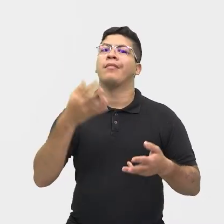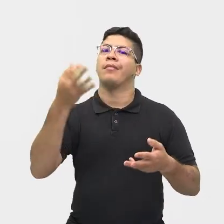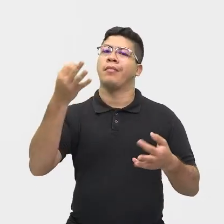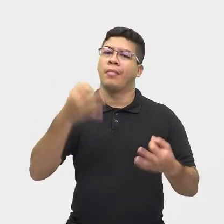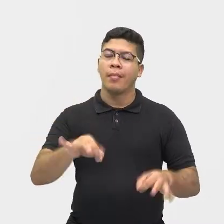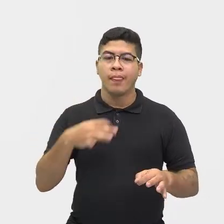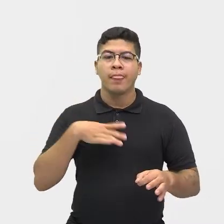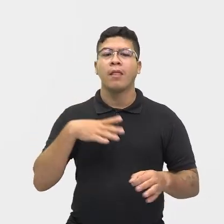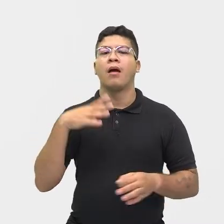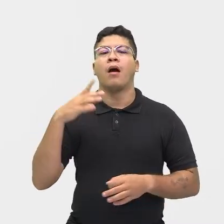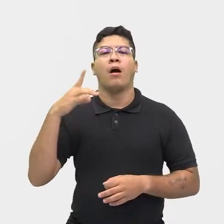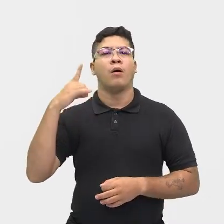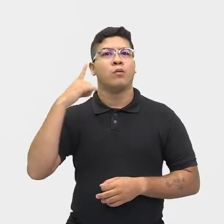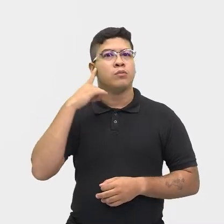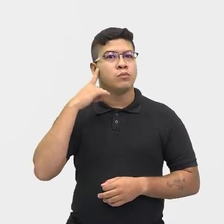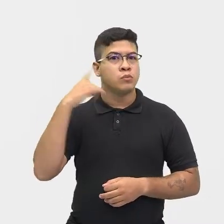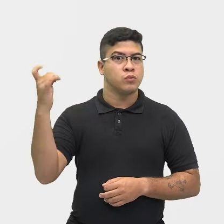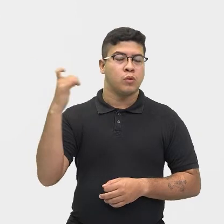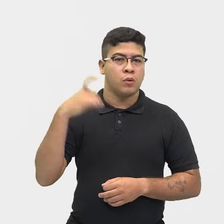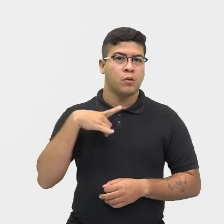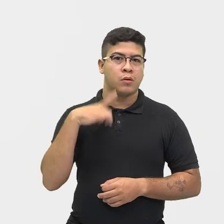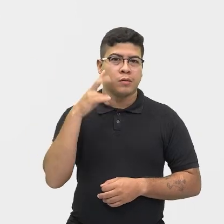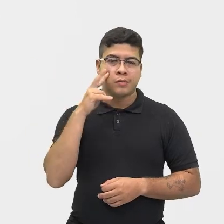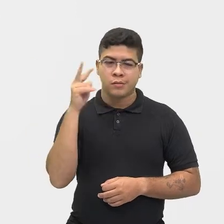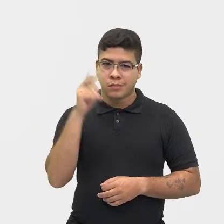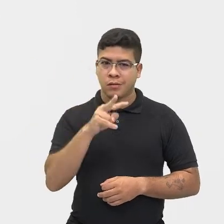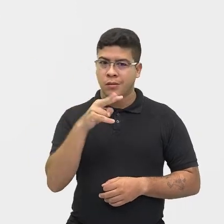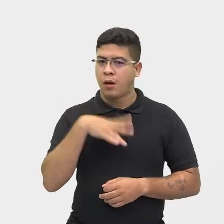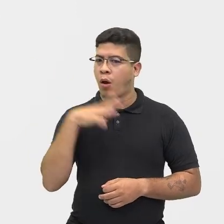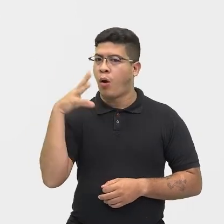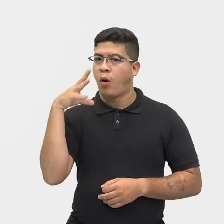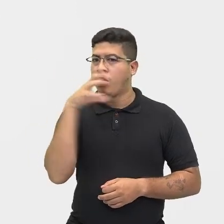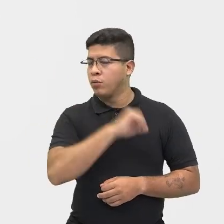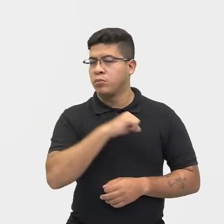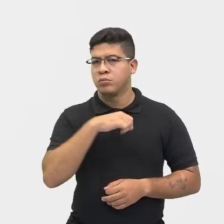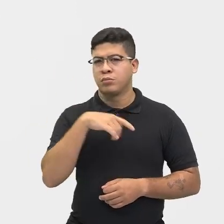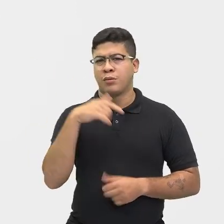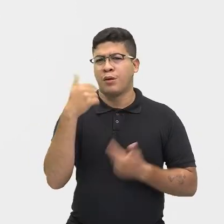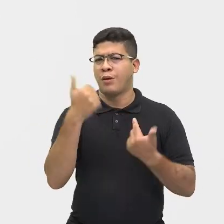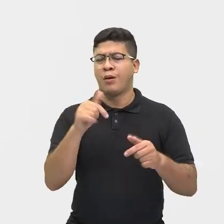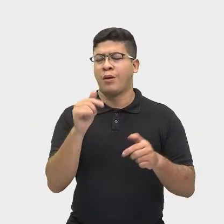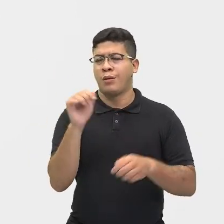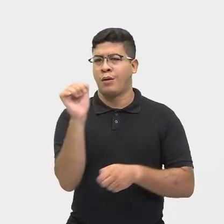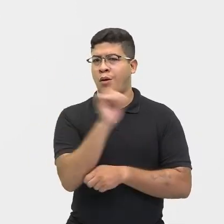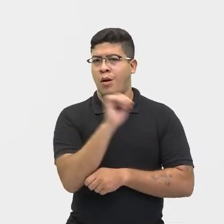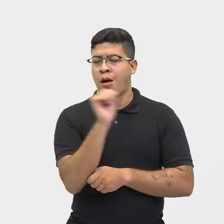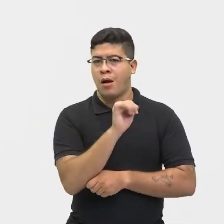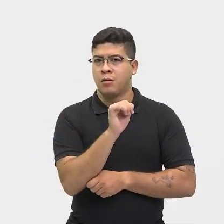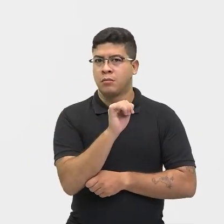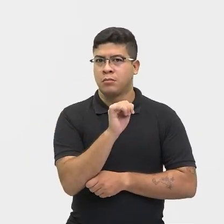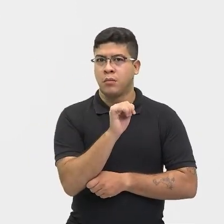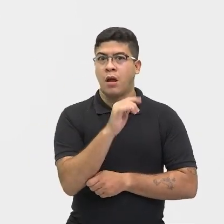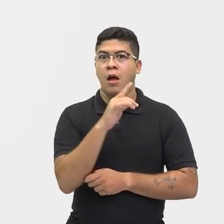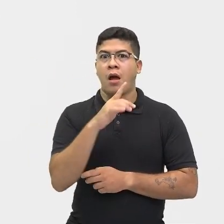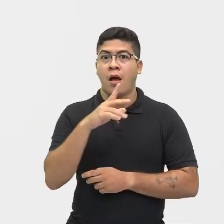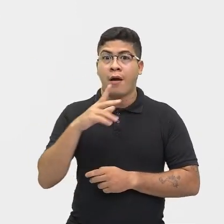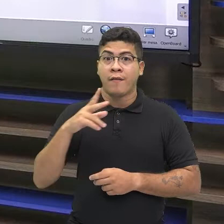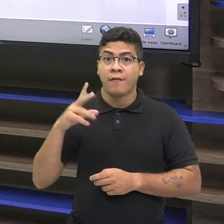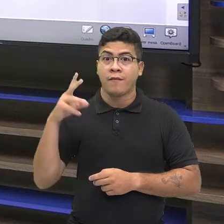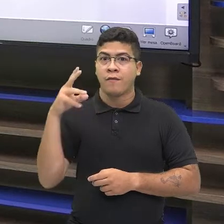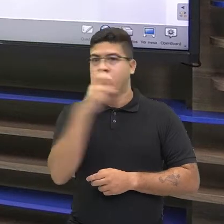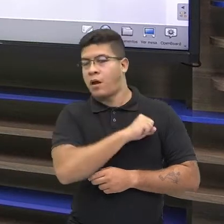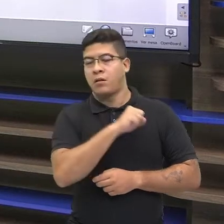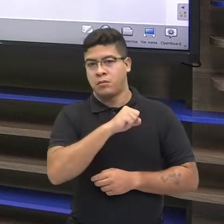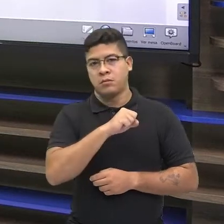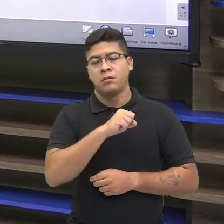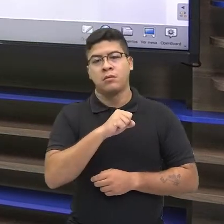Exatamente, é o barulho da velocidade. A velocidade é que interessa, não interessa o carro. É valorizar a velocidade.